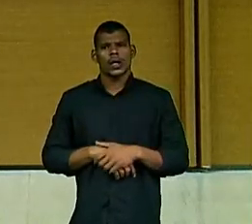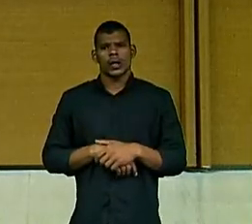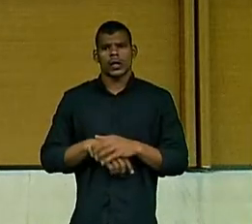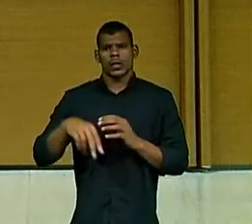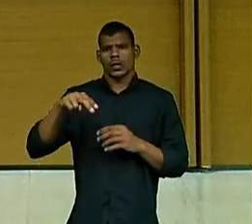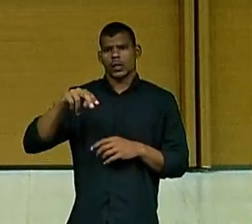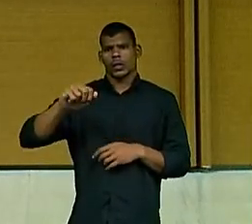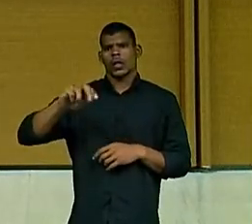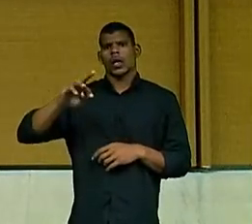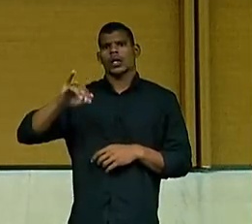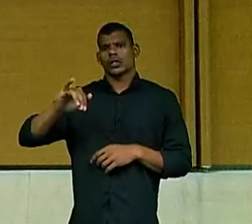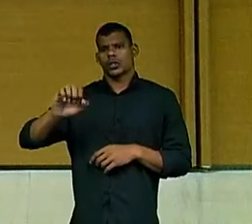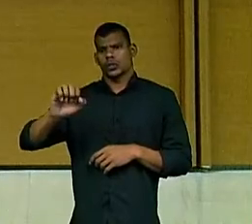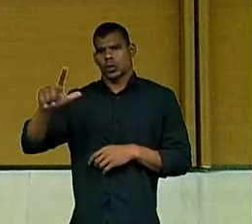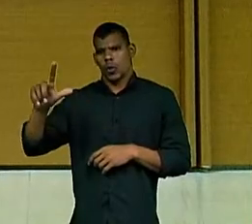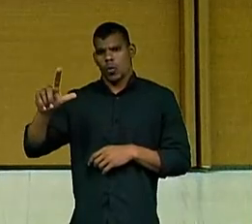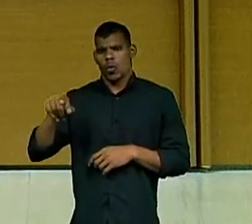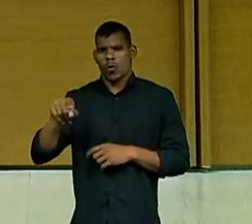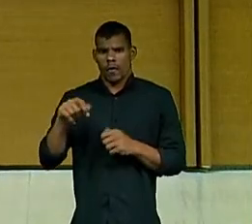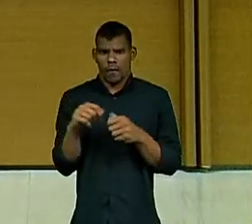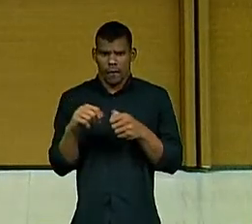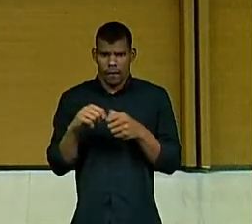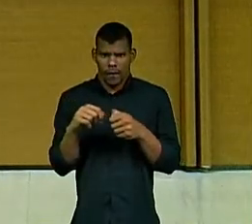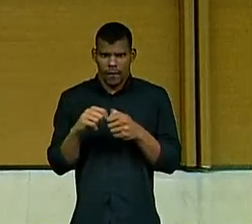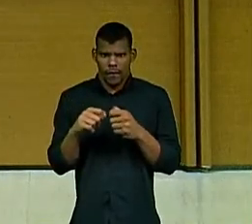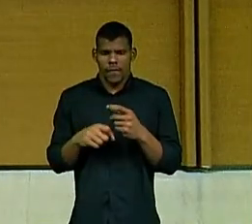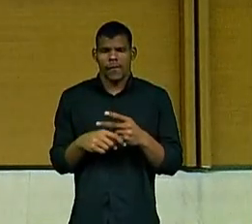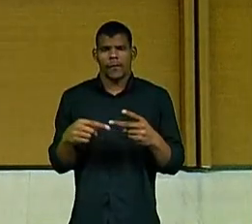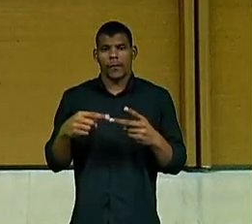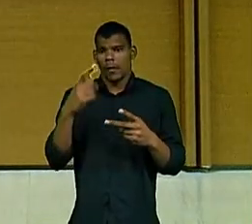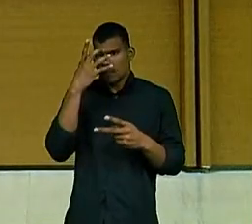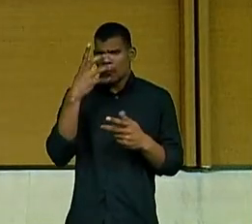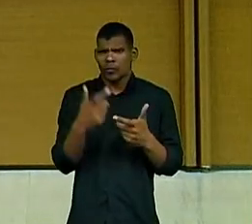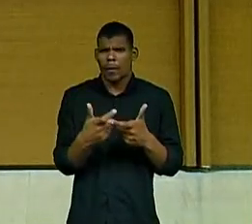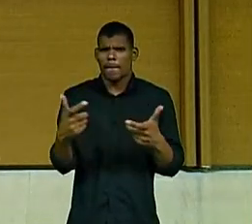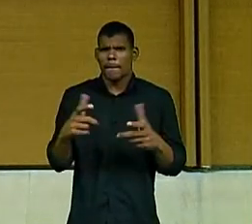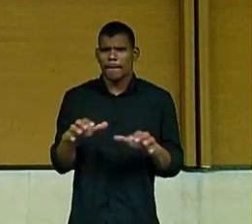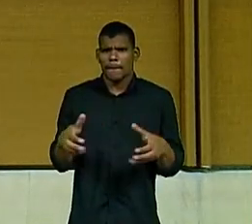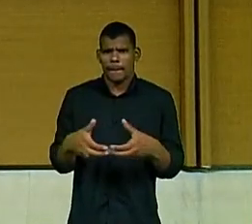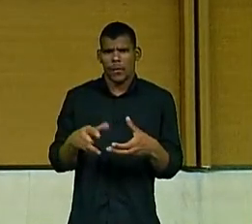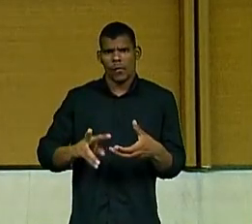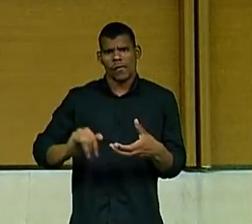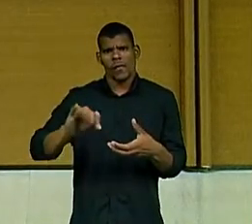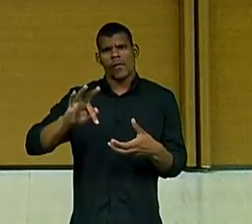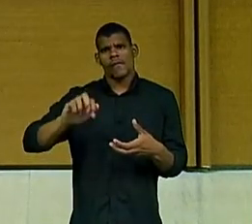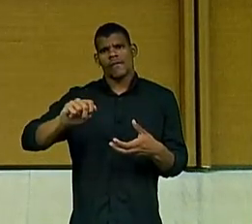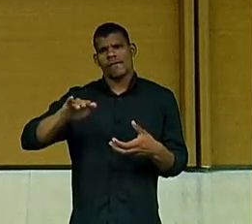ano a maior parte da equipe Fábio